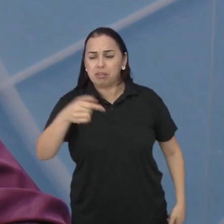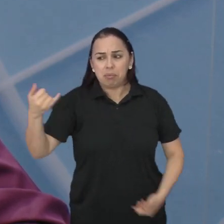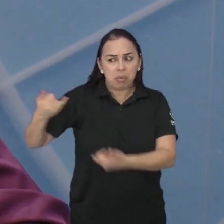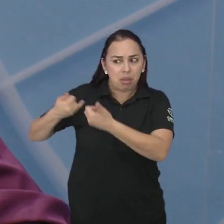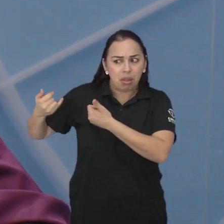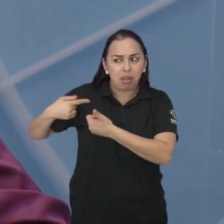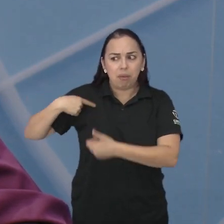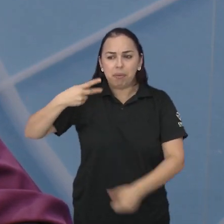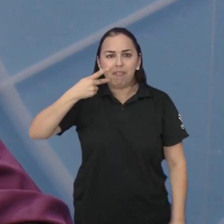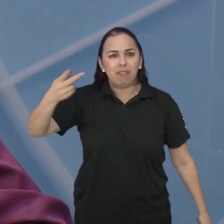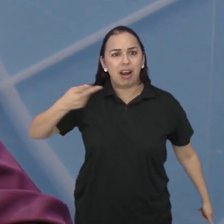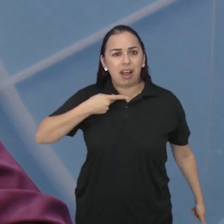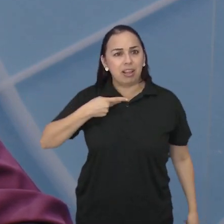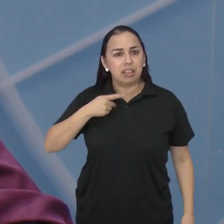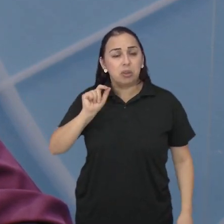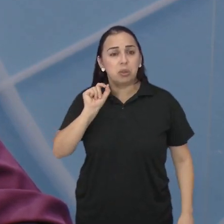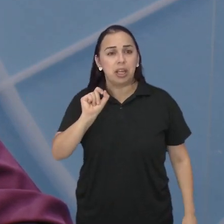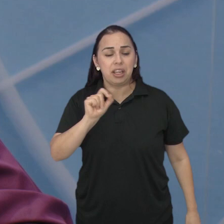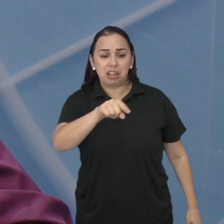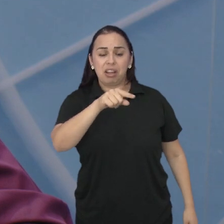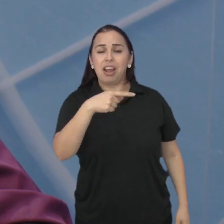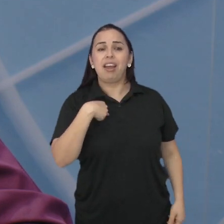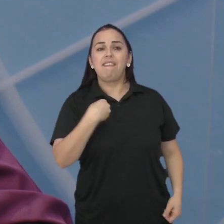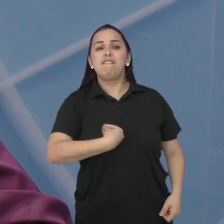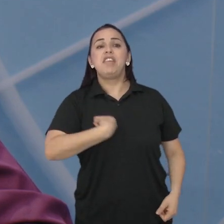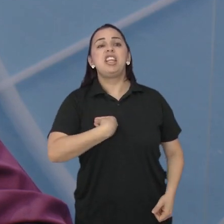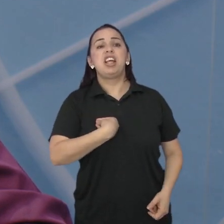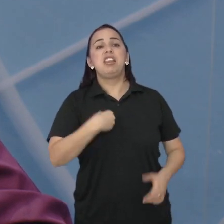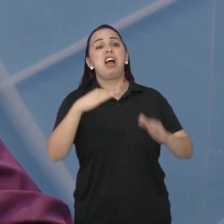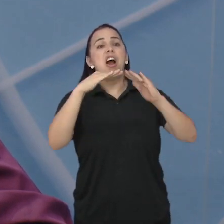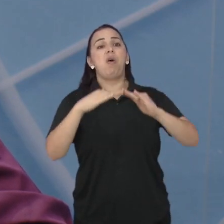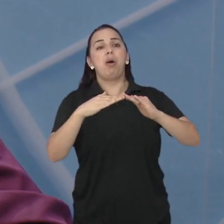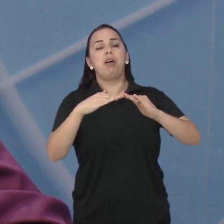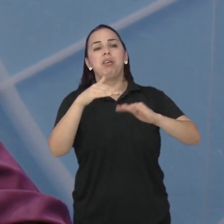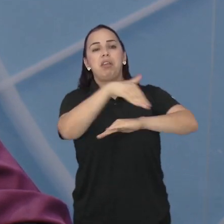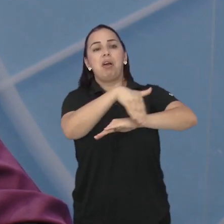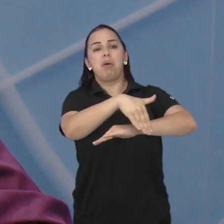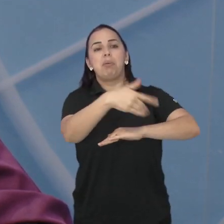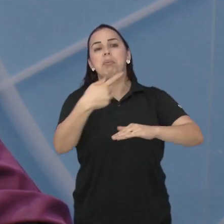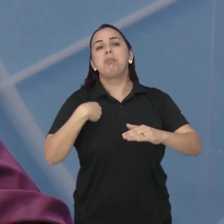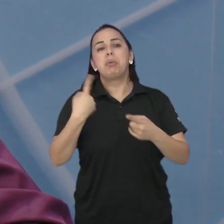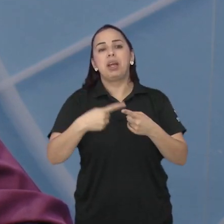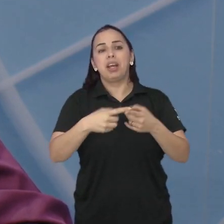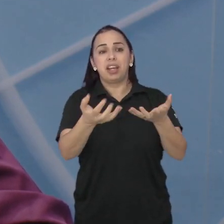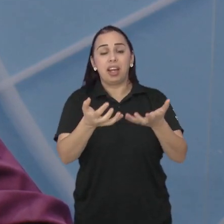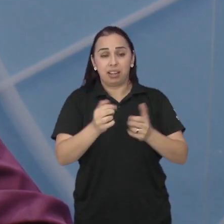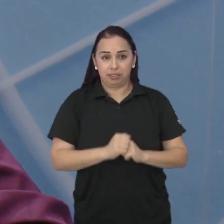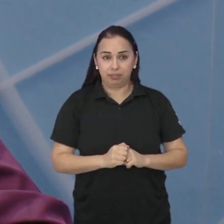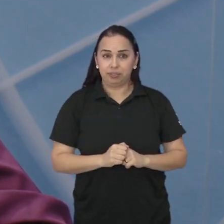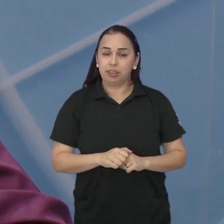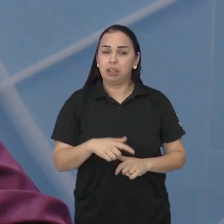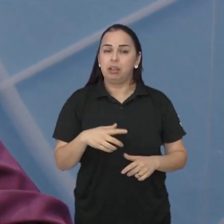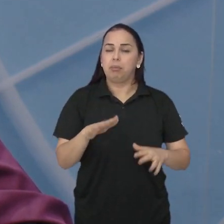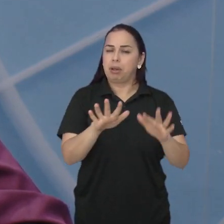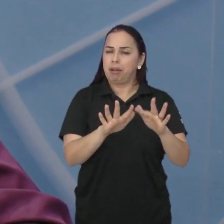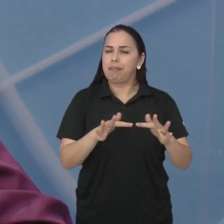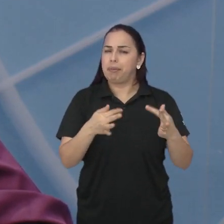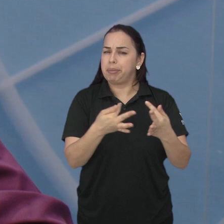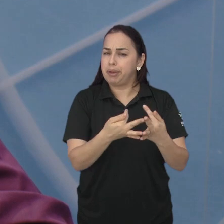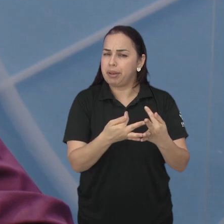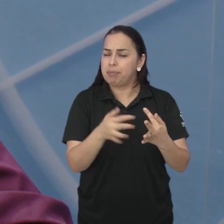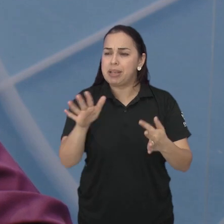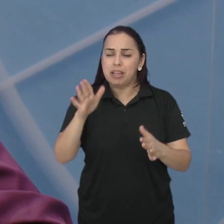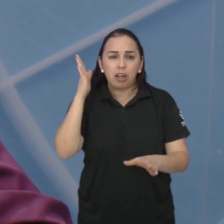até conscientizar a sociedade, porque há N motivos que aquelas pessoas ou aquelas famílias estão nessa situação, é